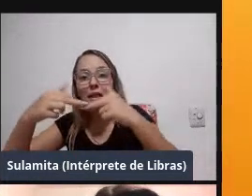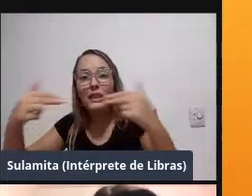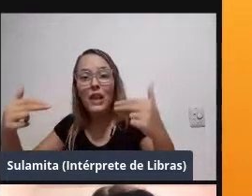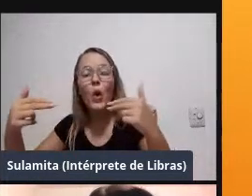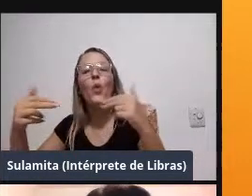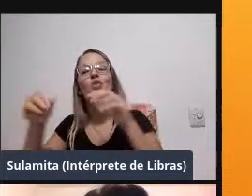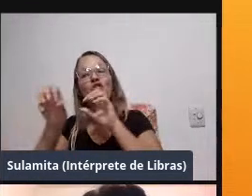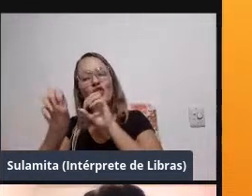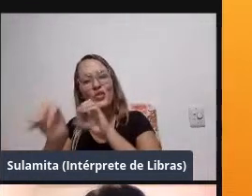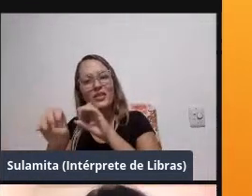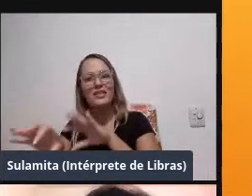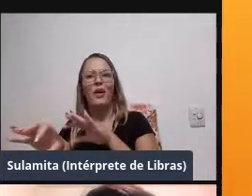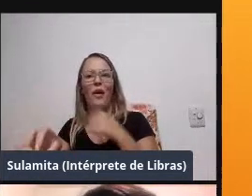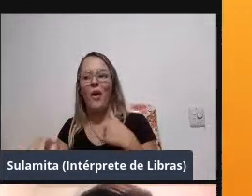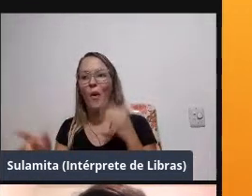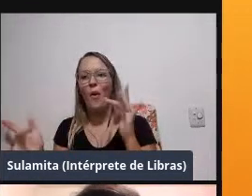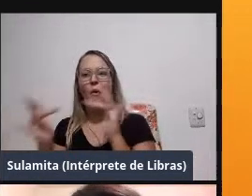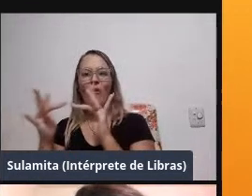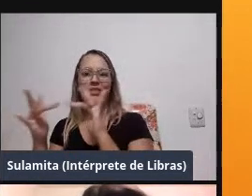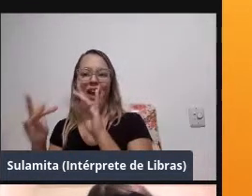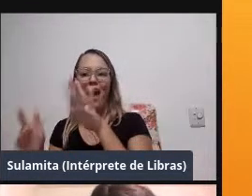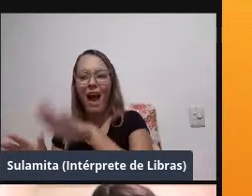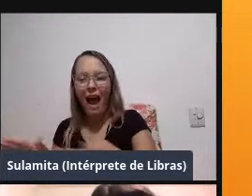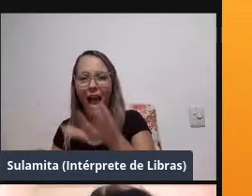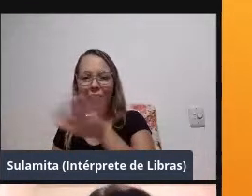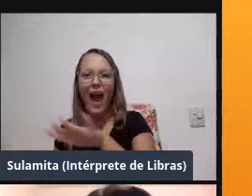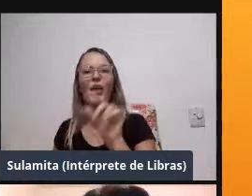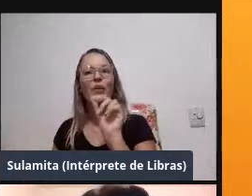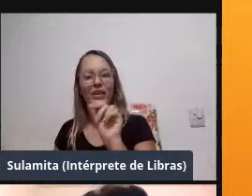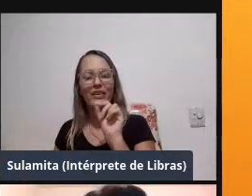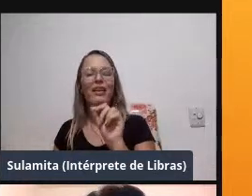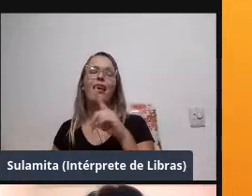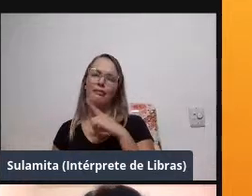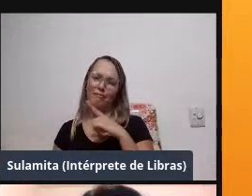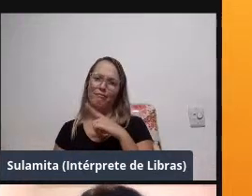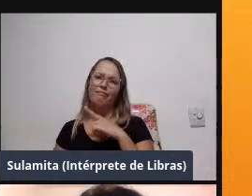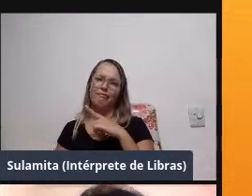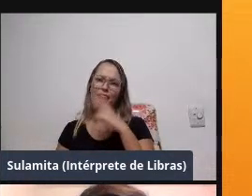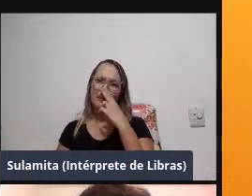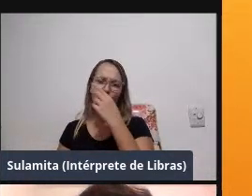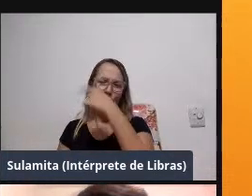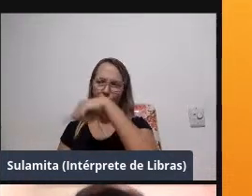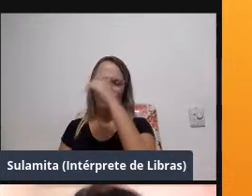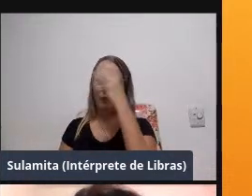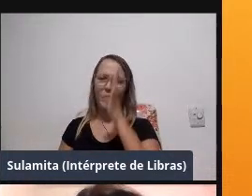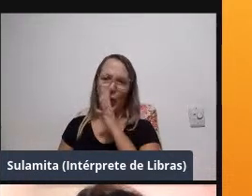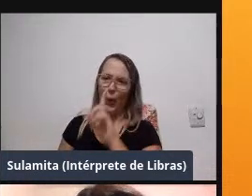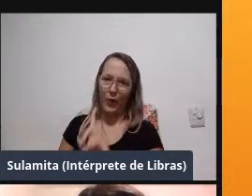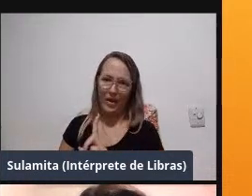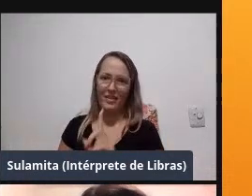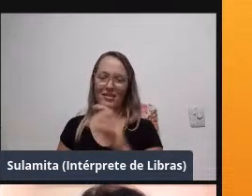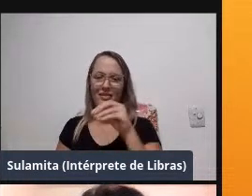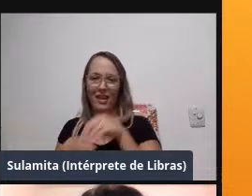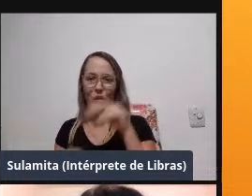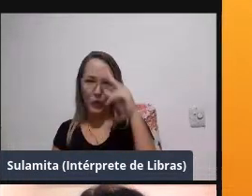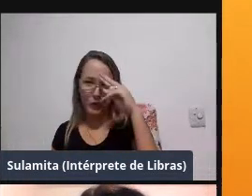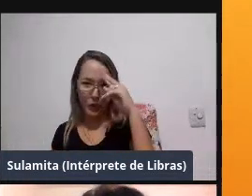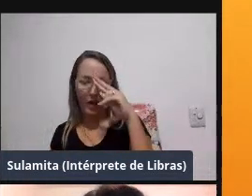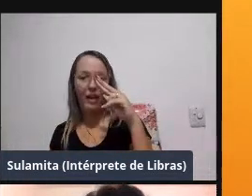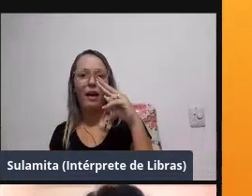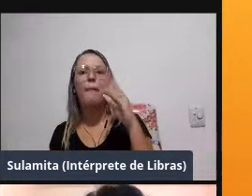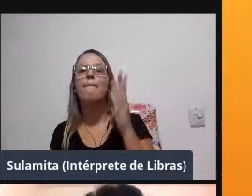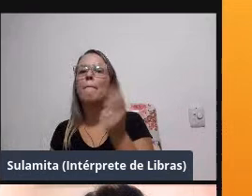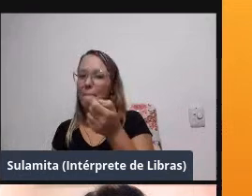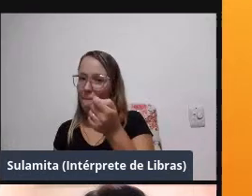da educação. Era uma área que ainda é muito desconhecida pela história, né? Muito pouco presente nos cursos de